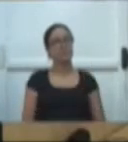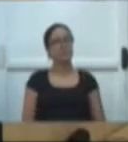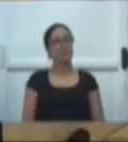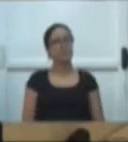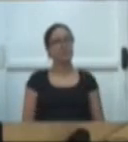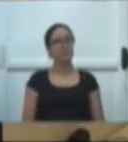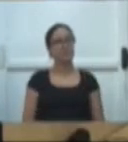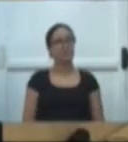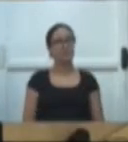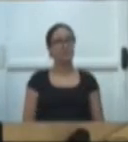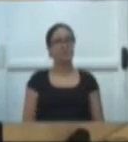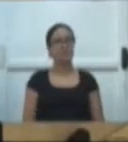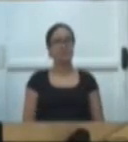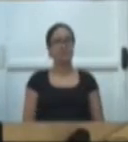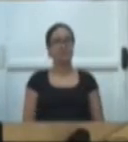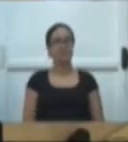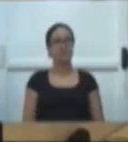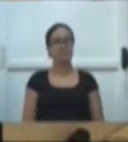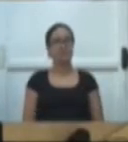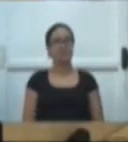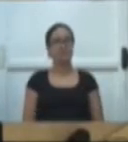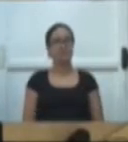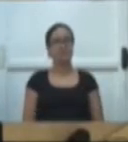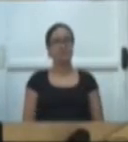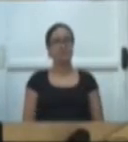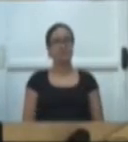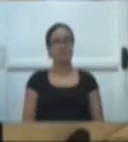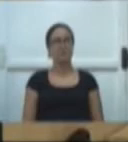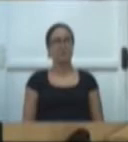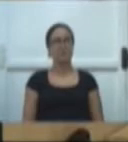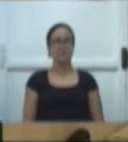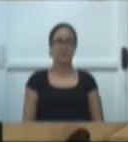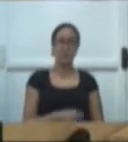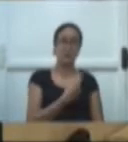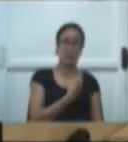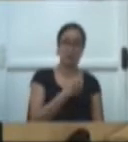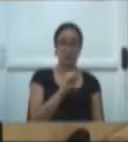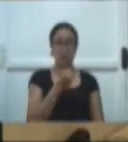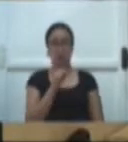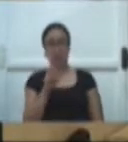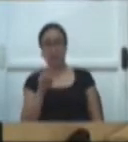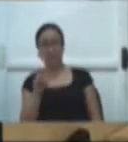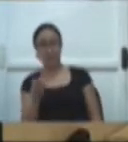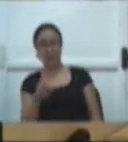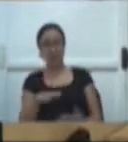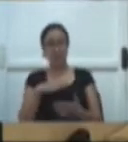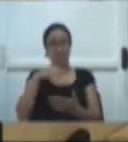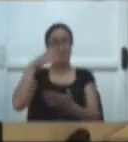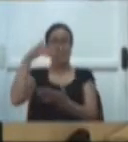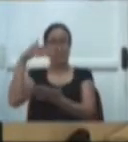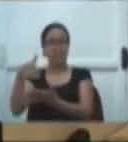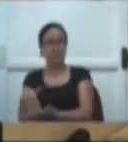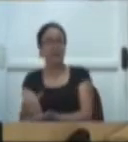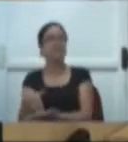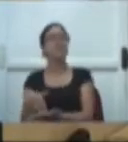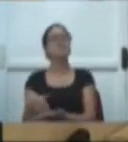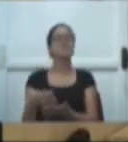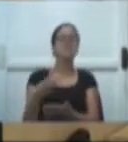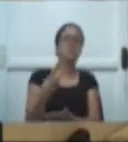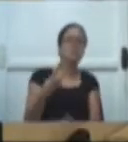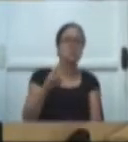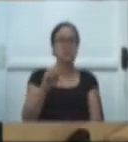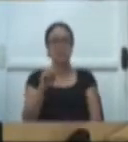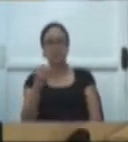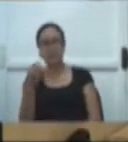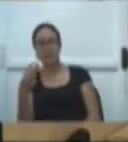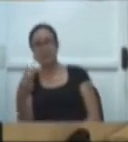198/15, 199/15, 200/15, 201/15, 202/15,